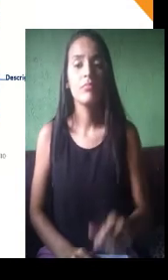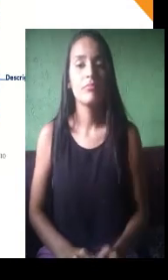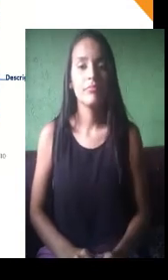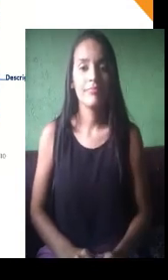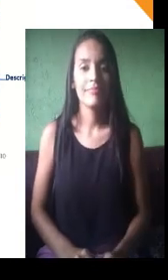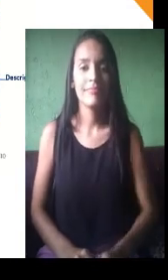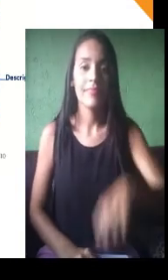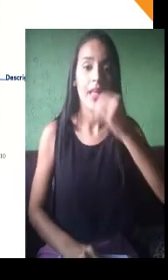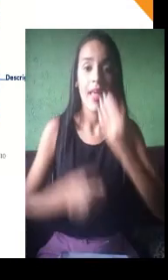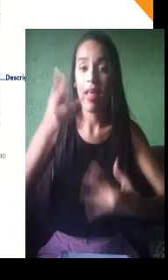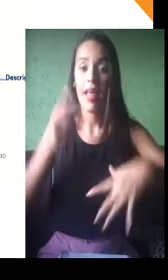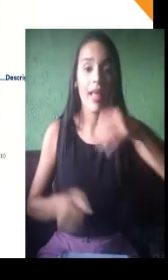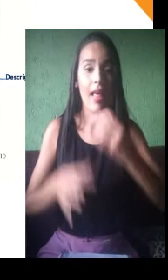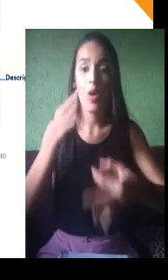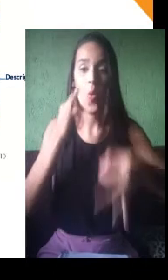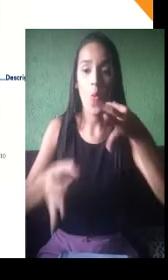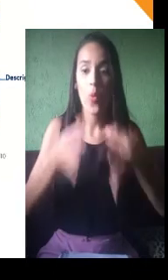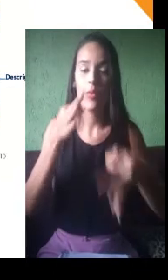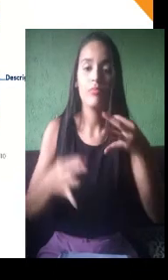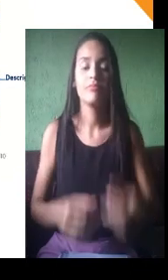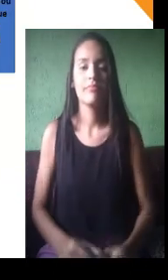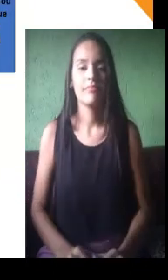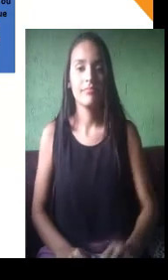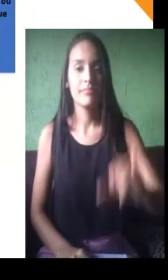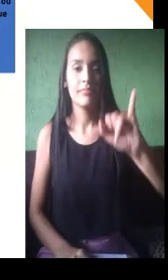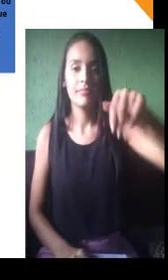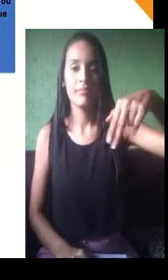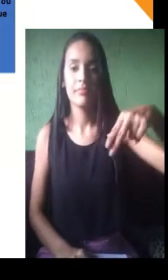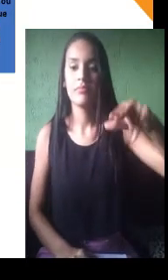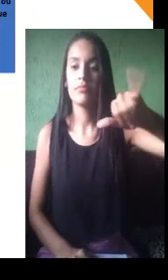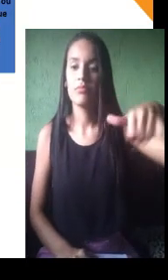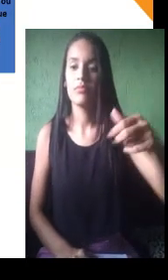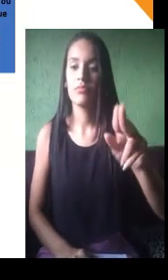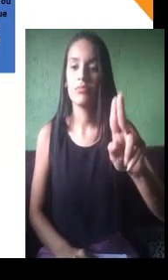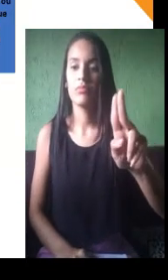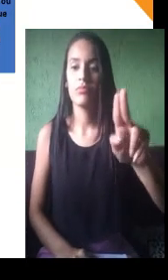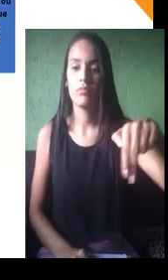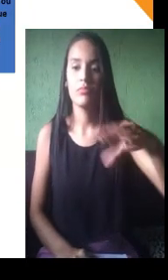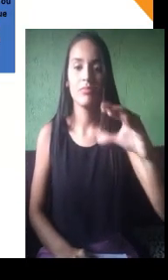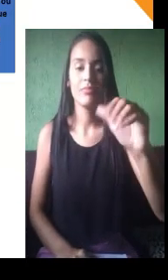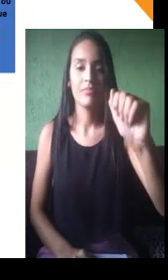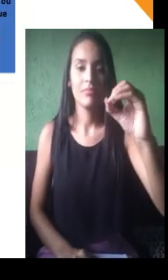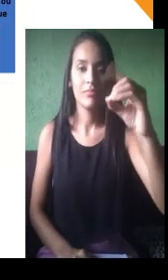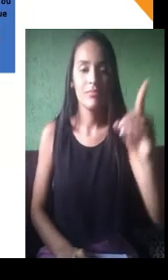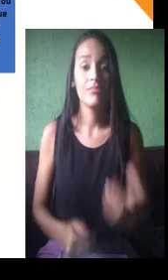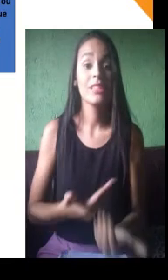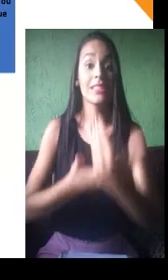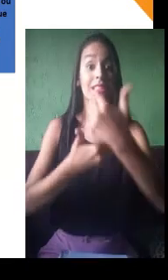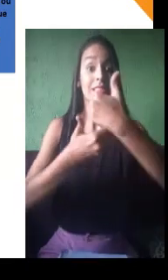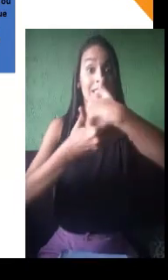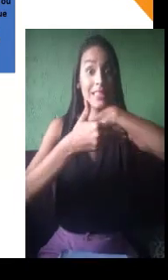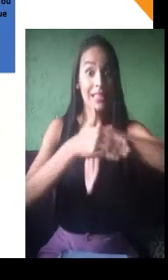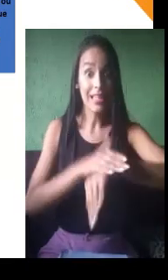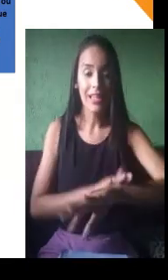sequência aí, de passagem descritiva. Só para a gente sistematizar, um pouco, ou iniciar